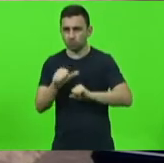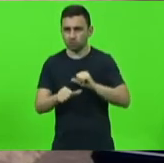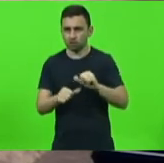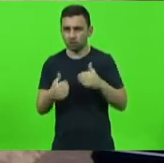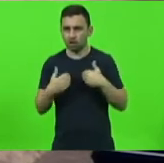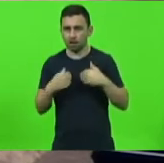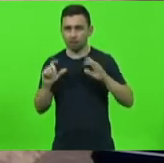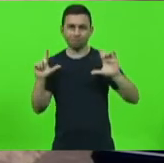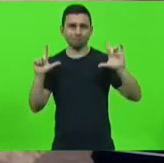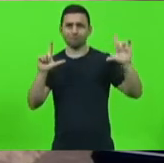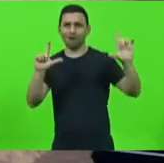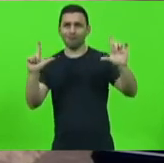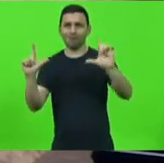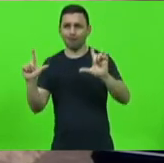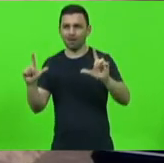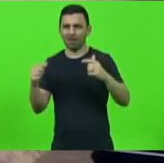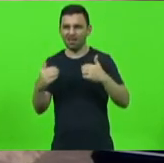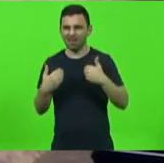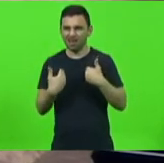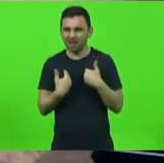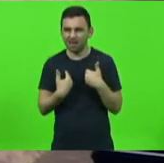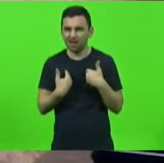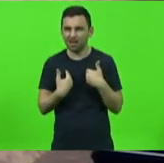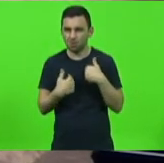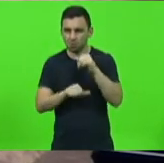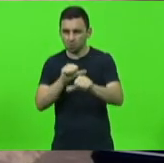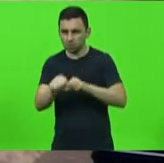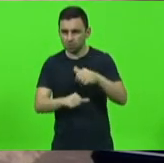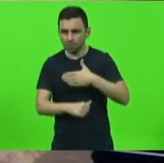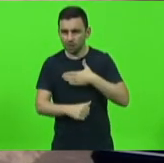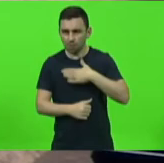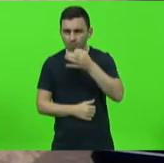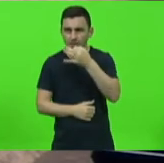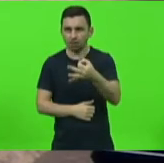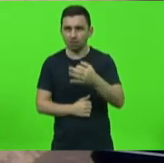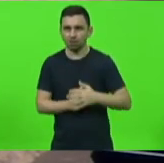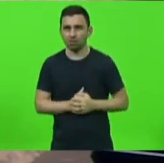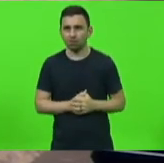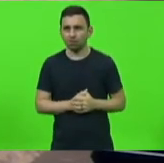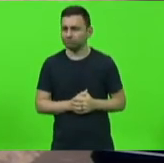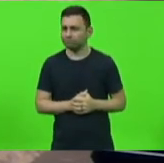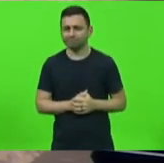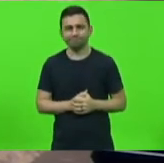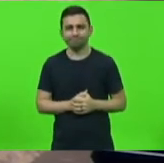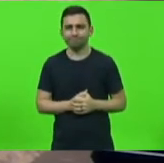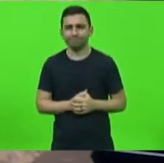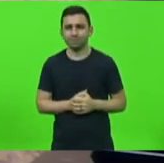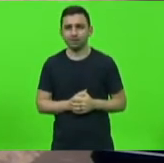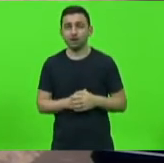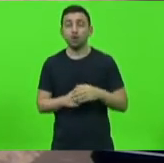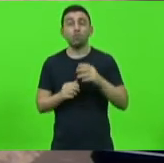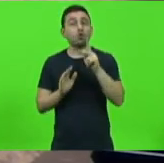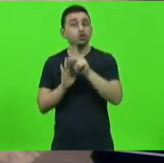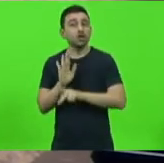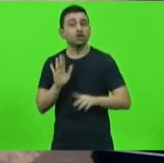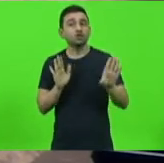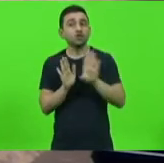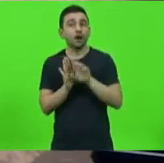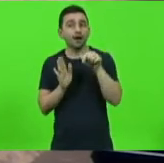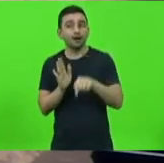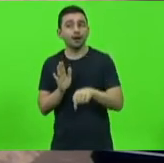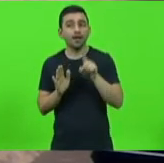outdoor vai me fazer eu mudar a minha posição? O projeto que veio para cá é fruto